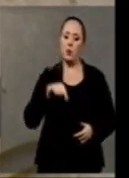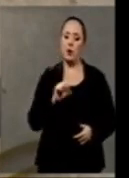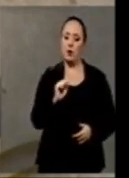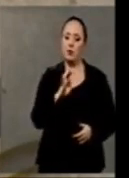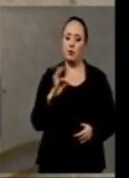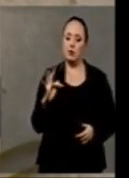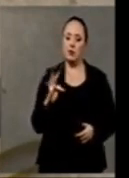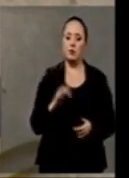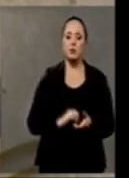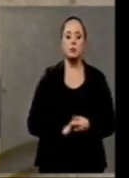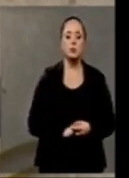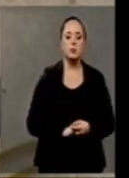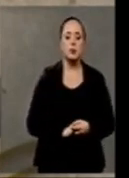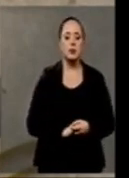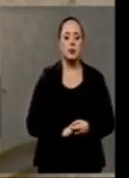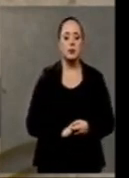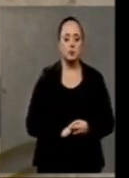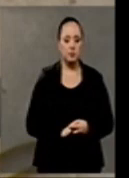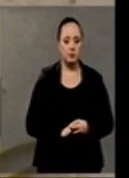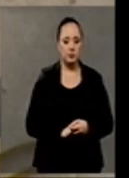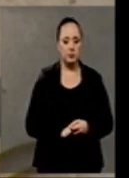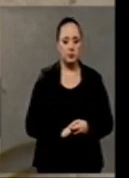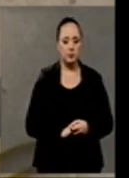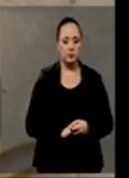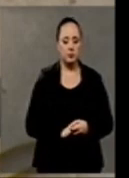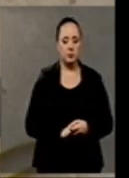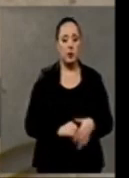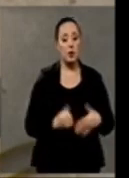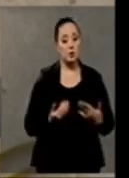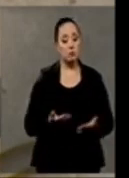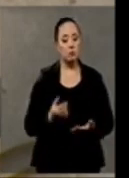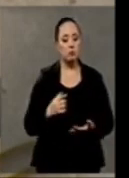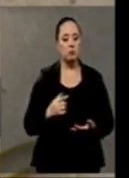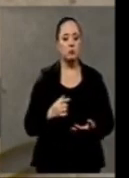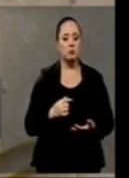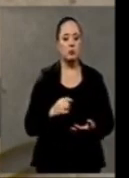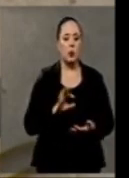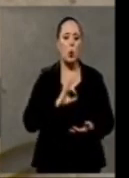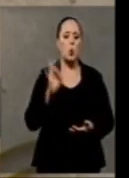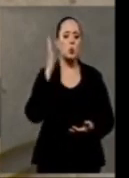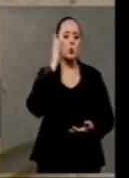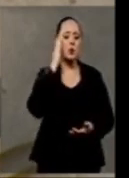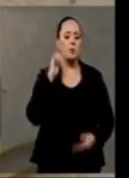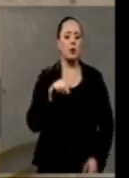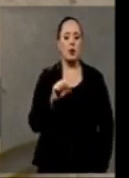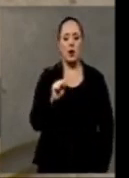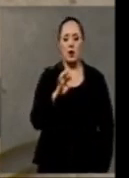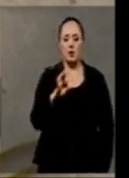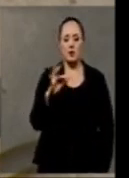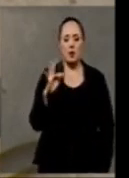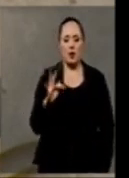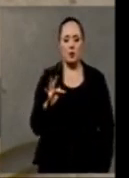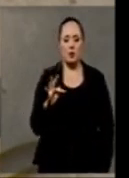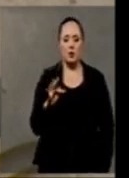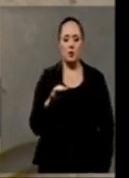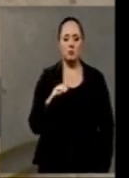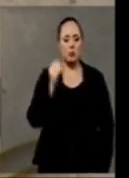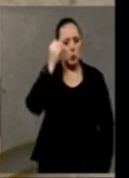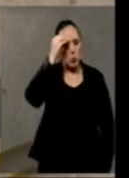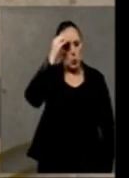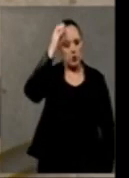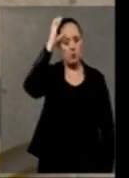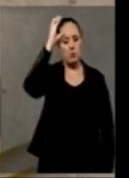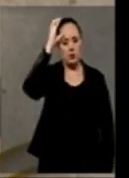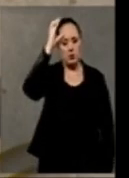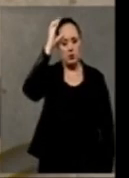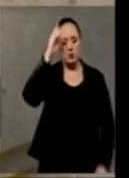conforta nos saber que esta mais alta corte com saber e sensibilidade tomará